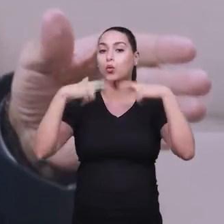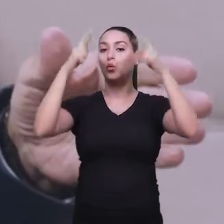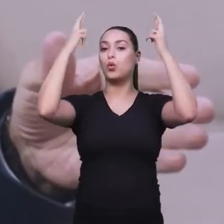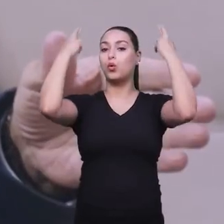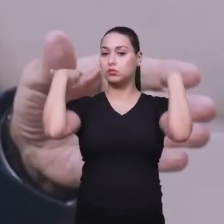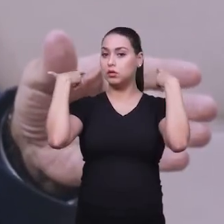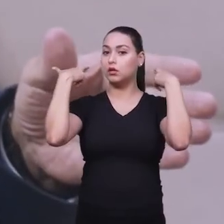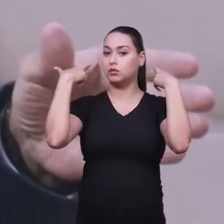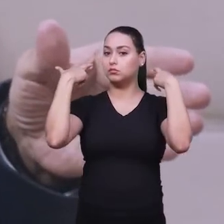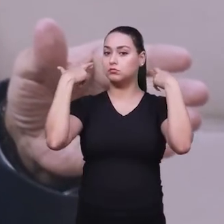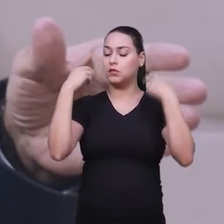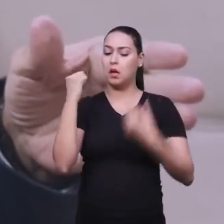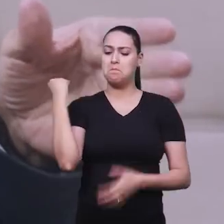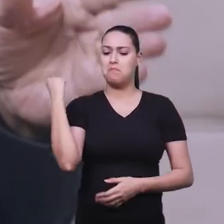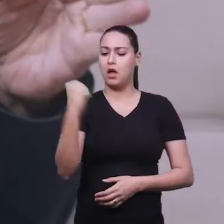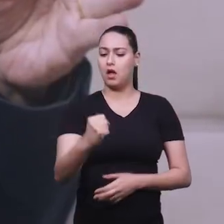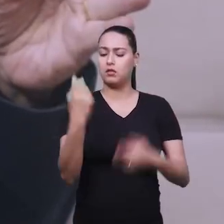cordeiro.